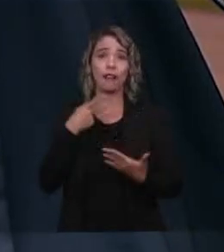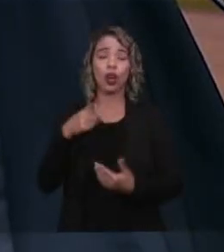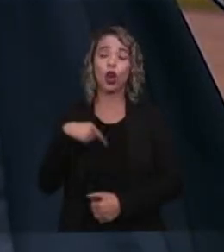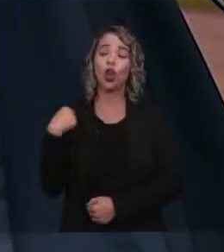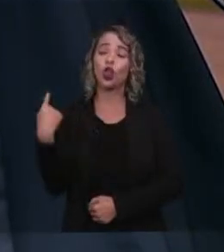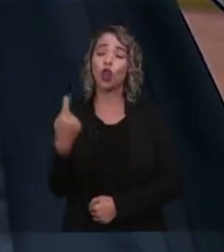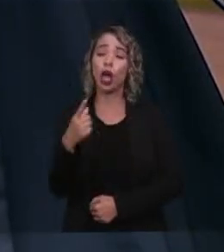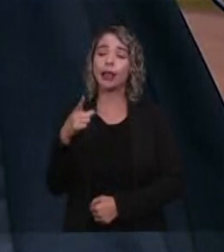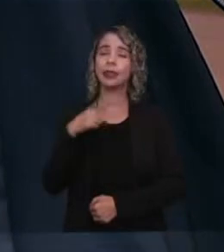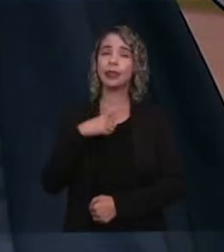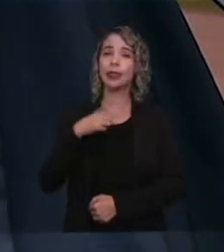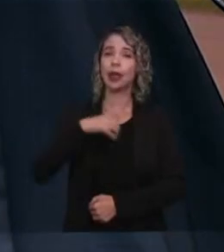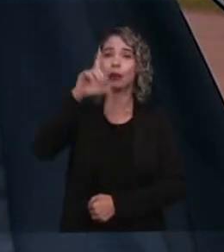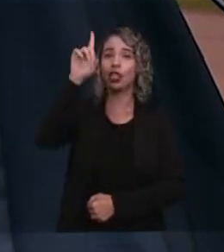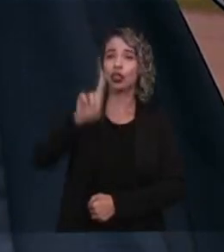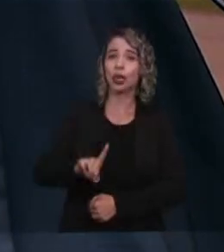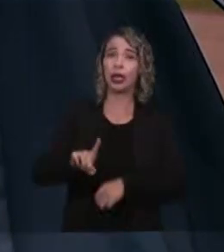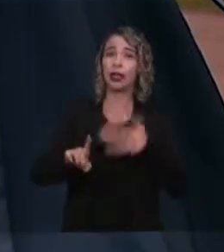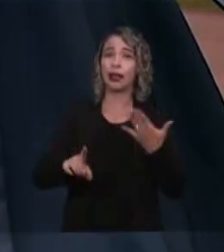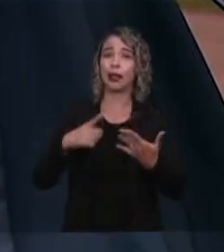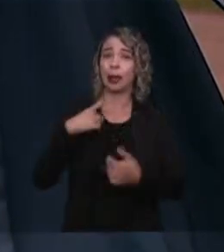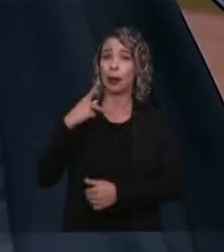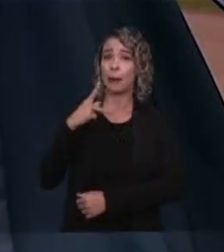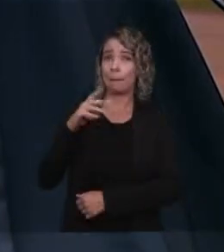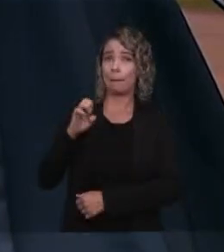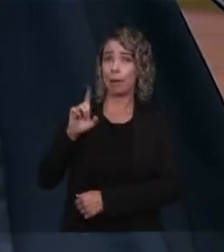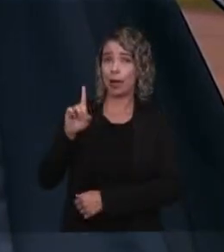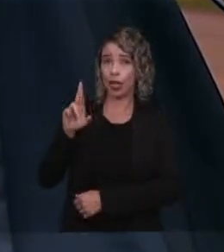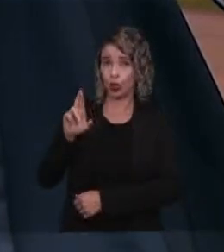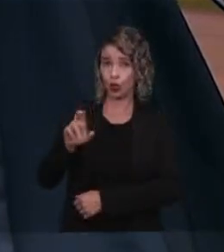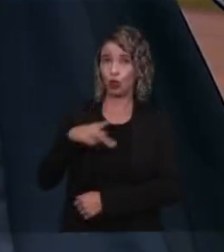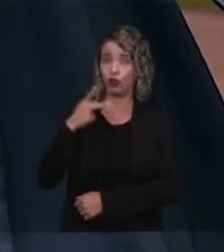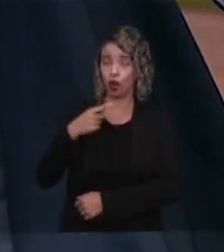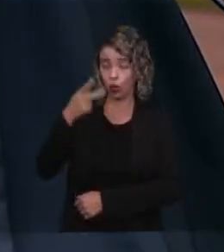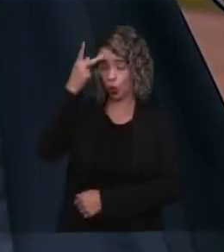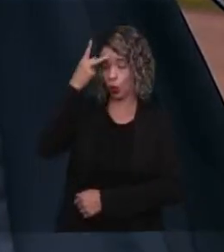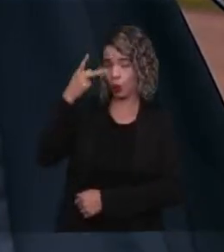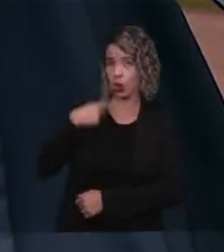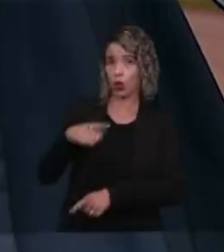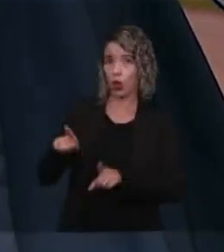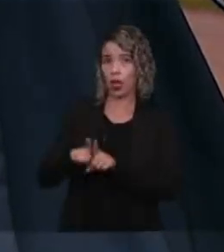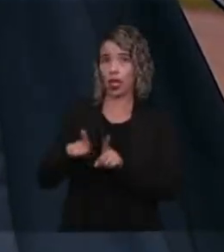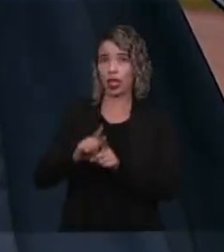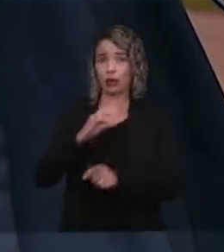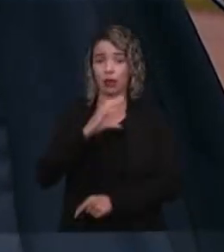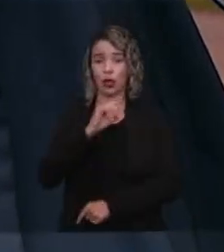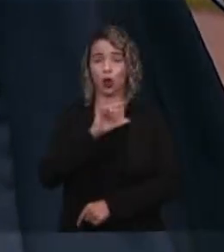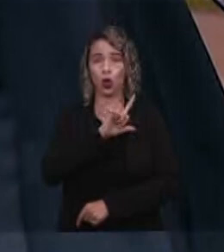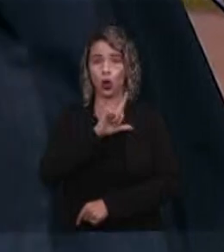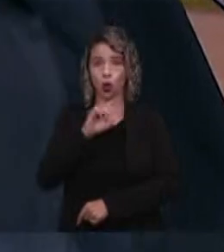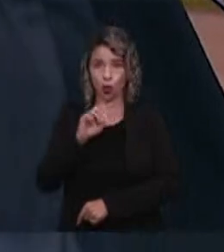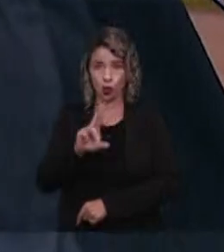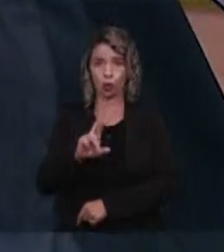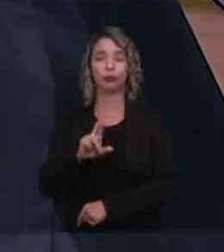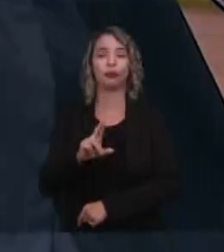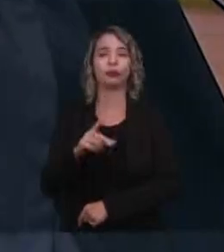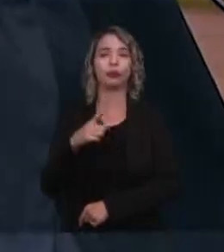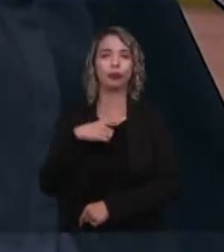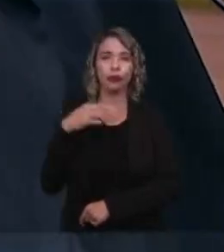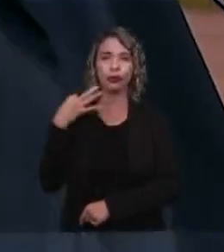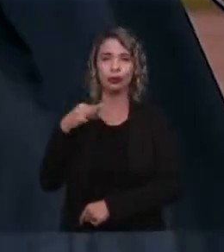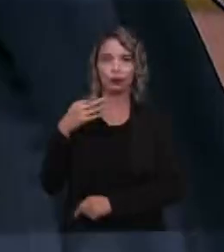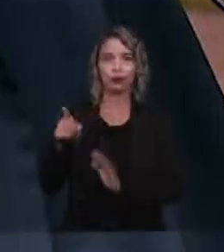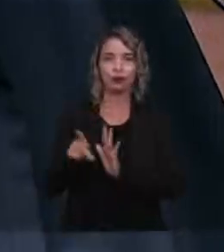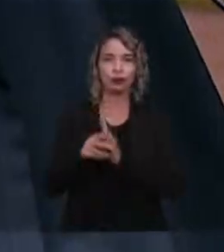BR Distribuidora, ficou claro ao declarante que Pedro Paulo estava se referindo a ele próprio e a Fernando Collor. Folha 5 a 9 do apêndice 31 do